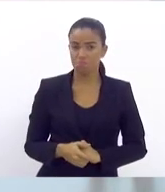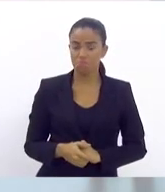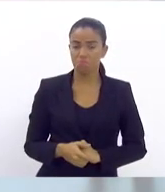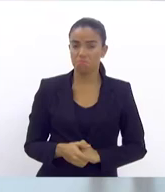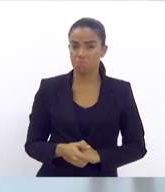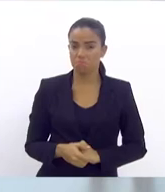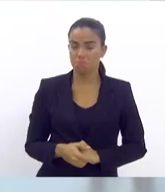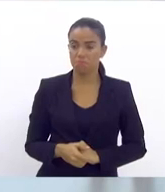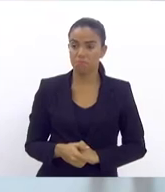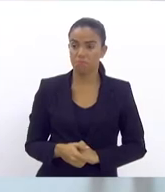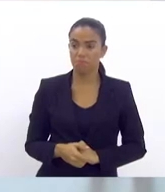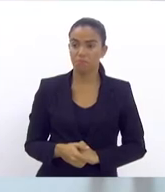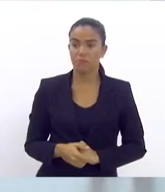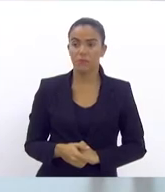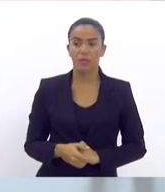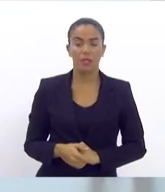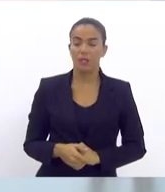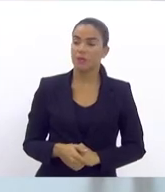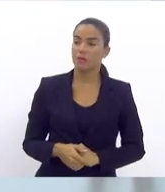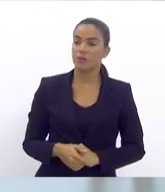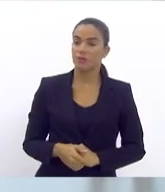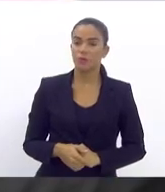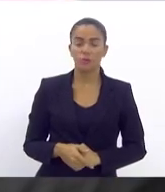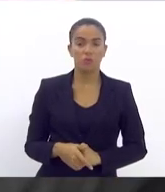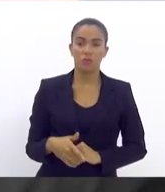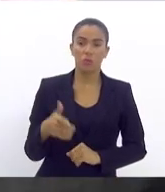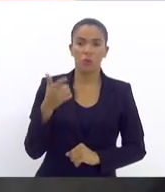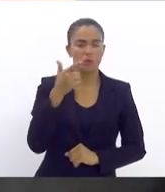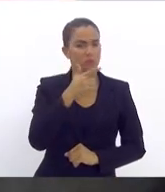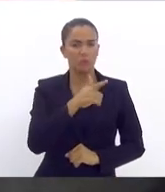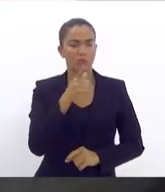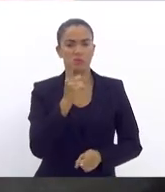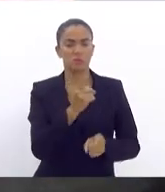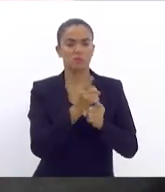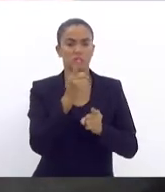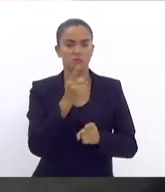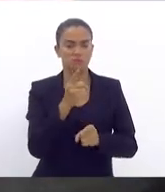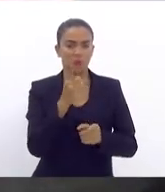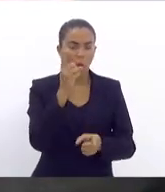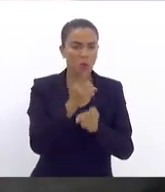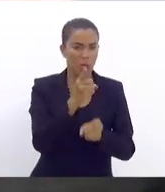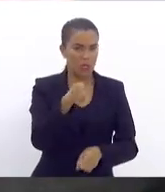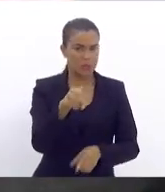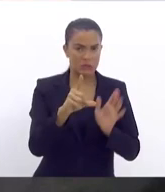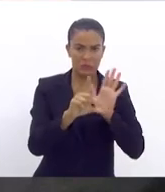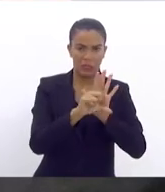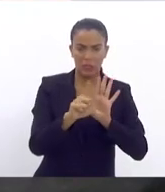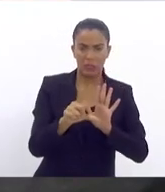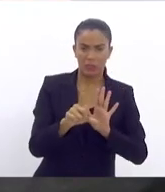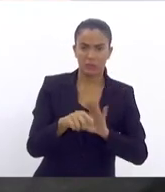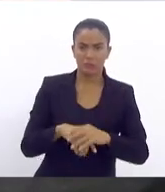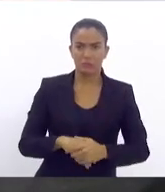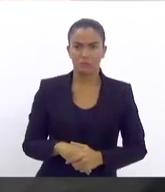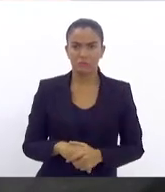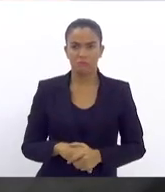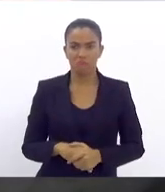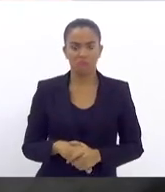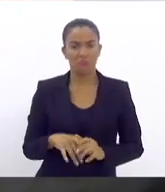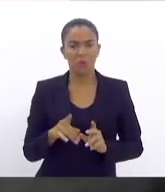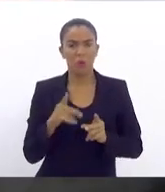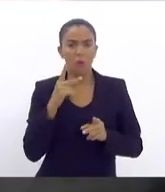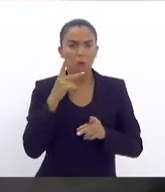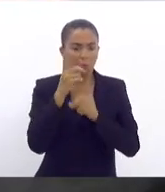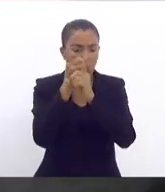Deputado, nós chegamos até a identificar essa lei, que é a 9891 de 22. Não